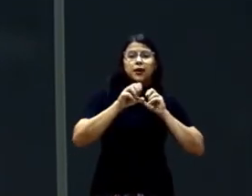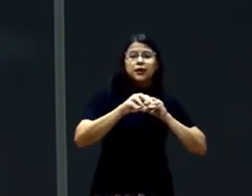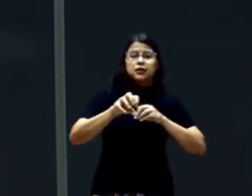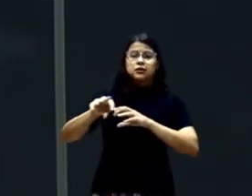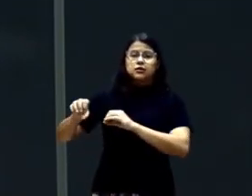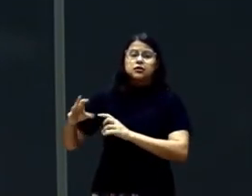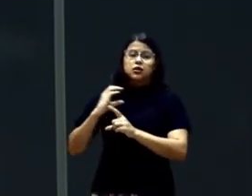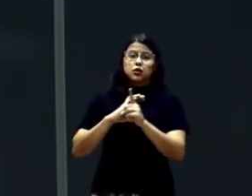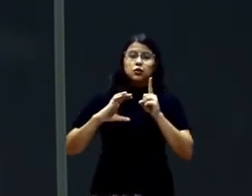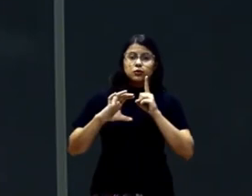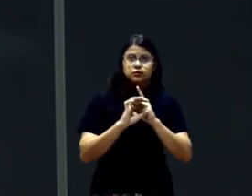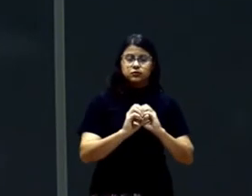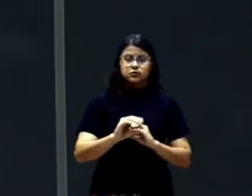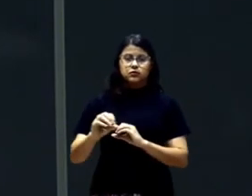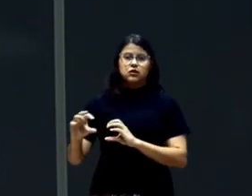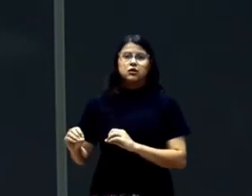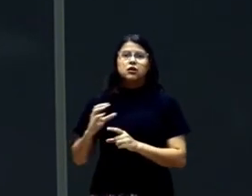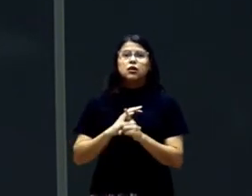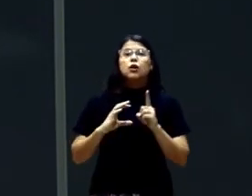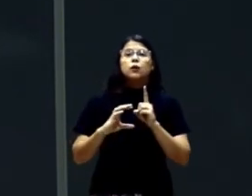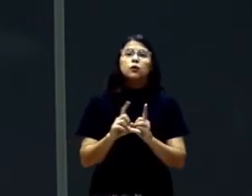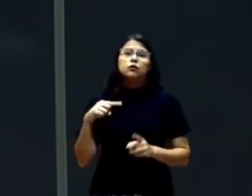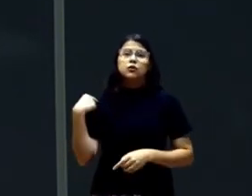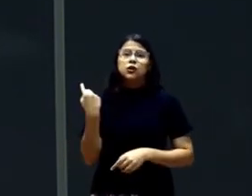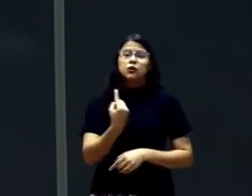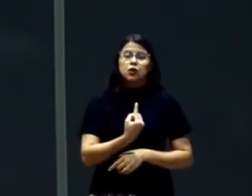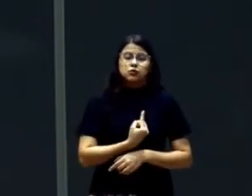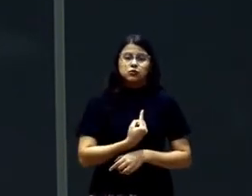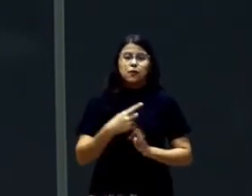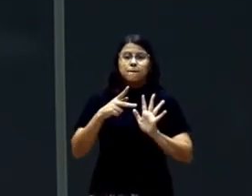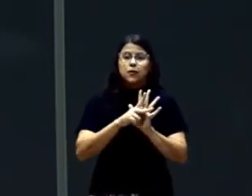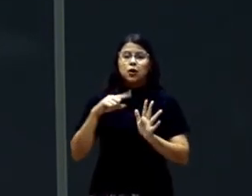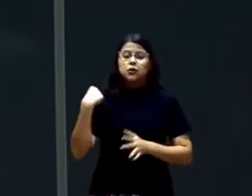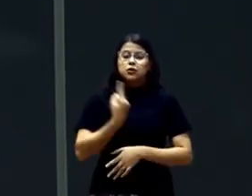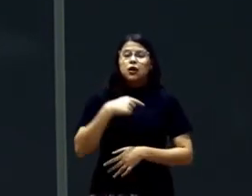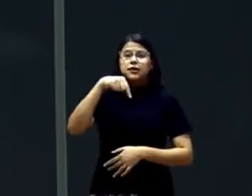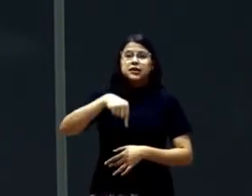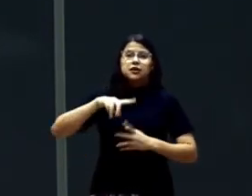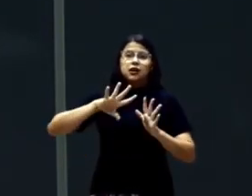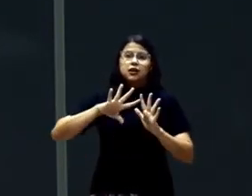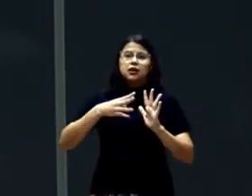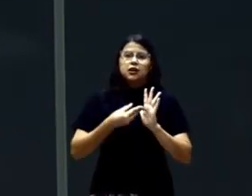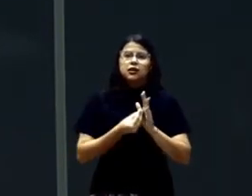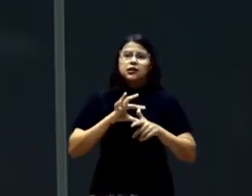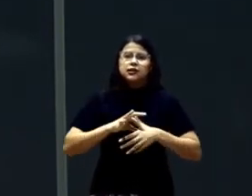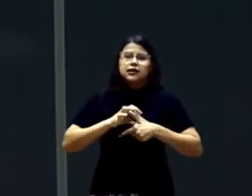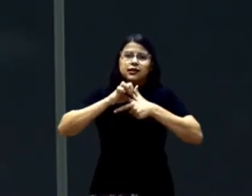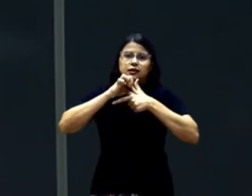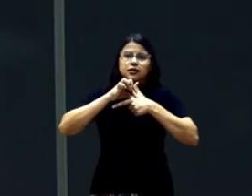Esse culto é nosso. Quando eu falo nosso, é da igreja mãe, da igreja